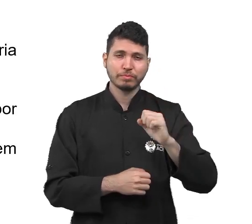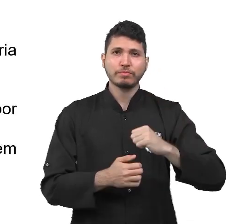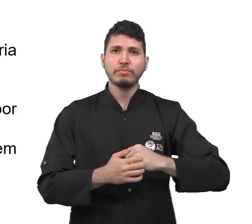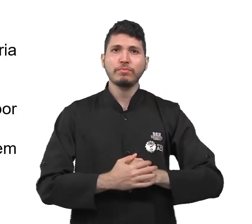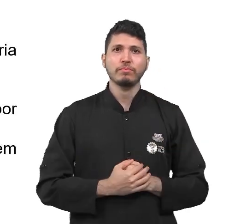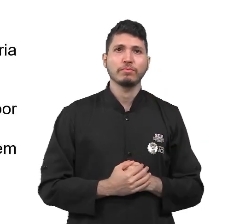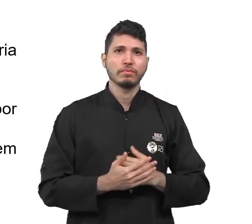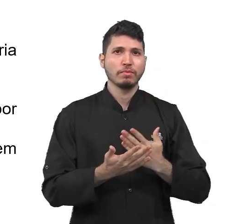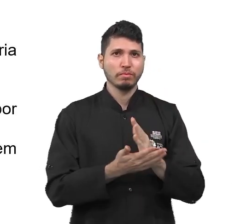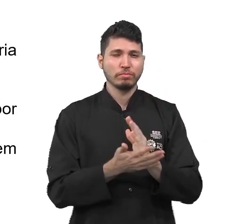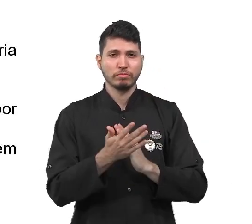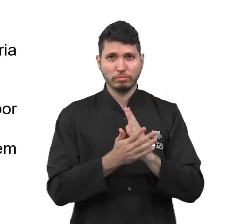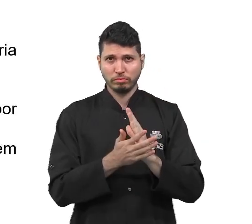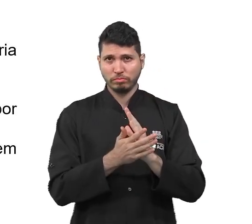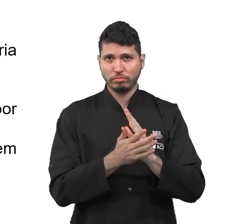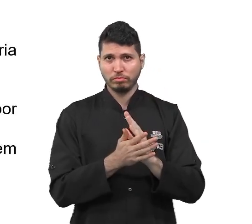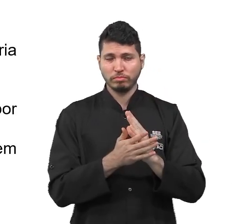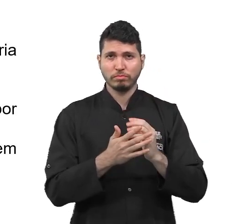Alguns dos princípios,